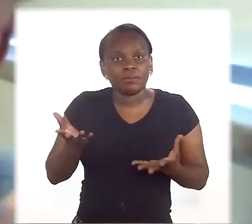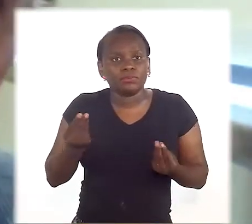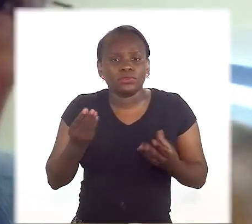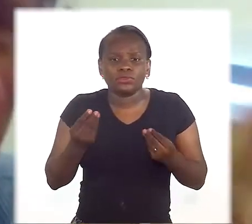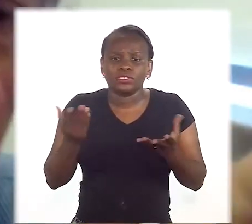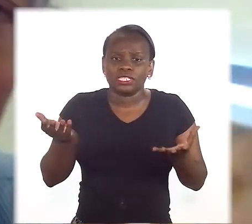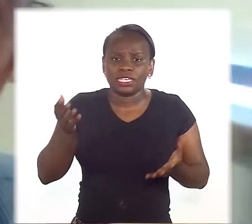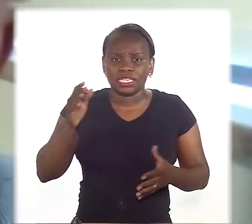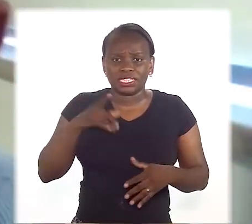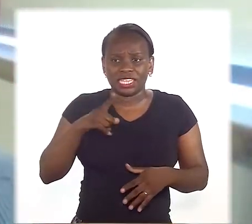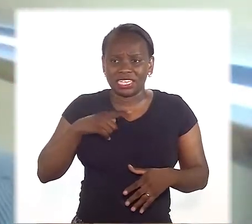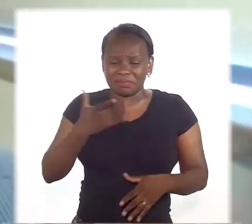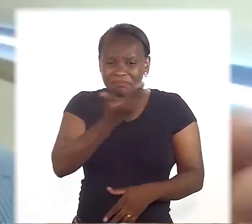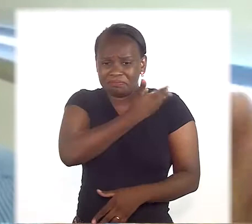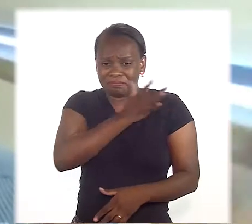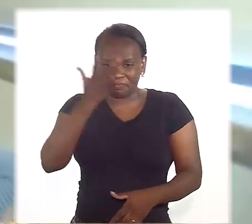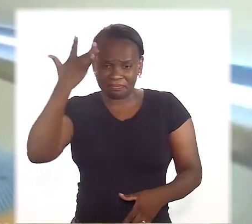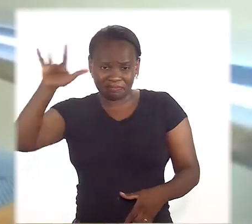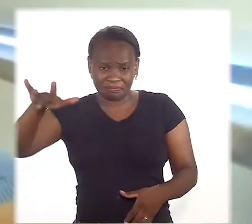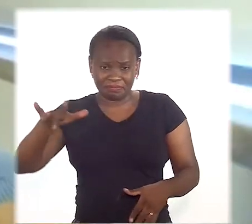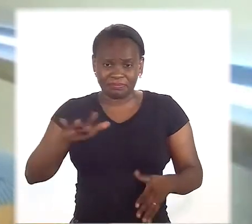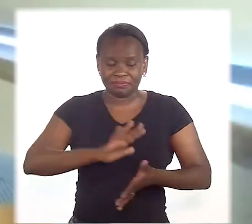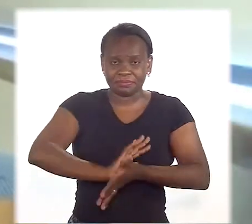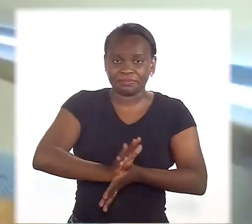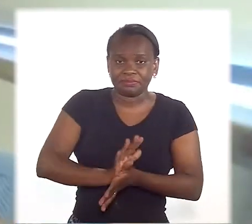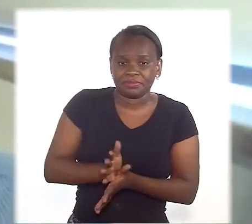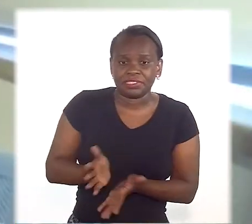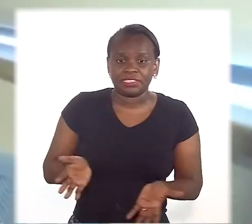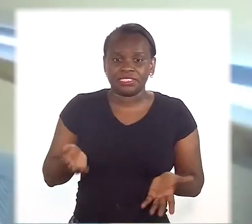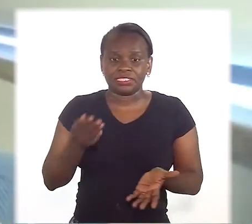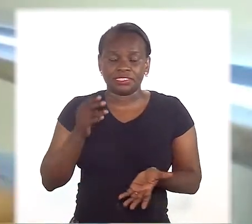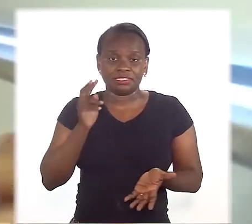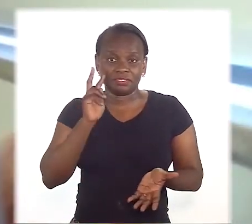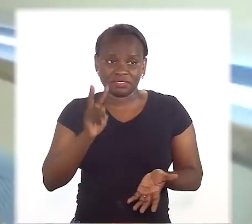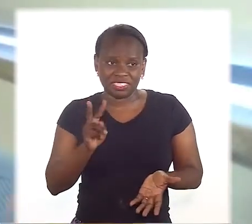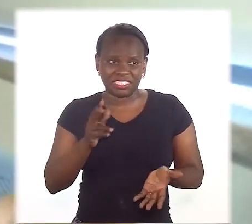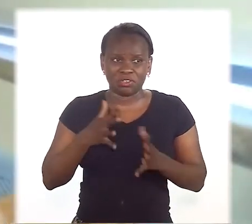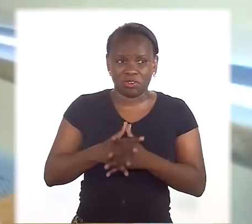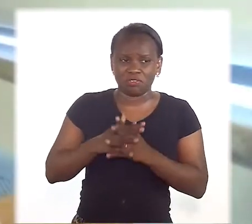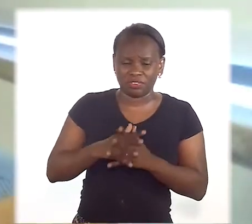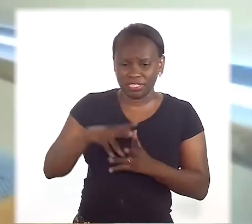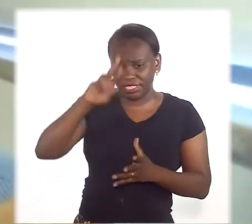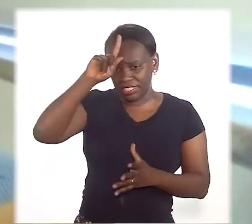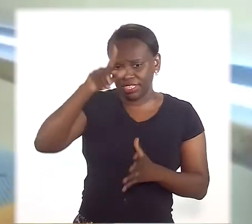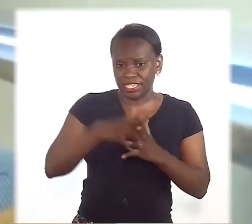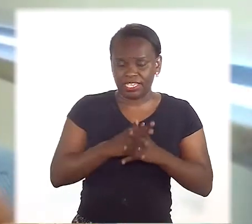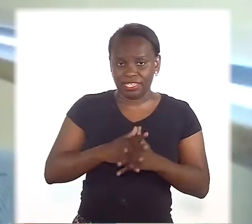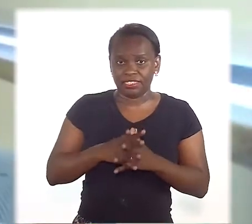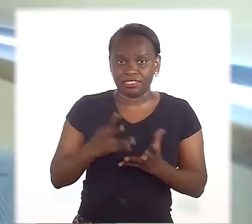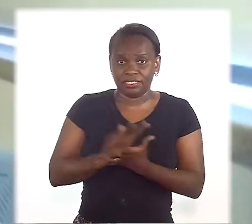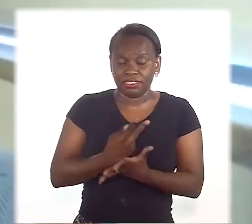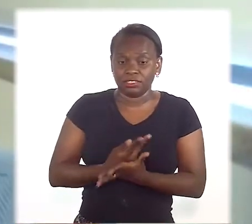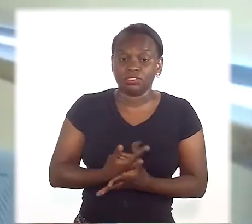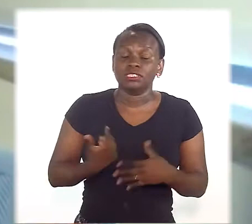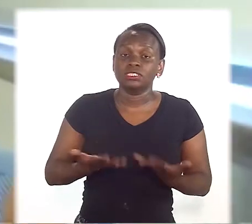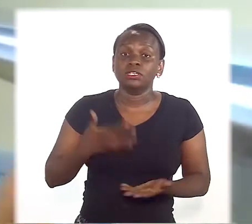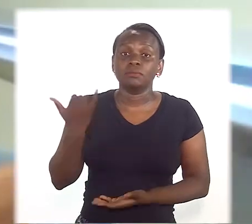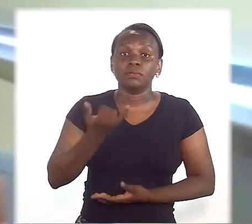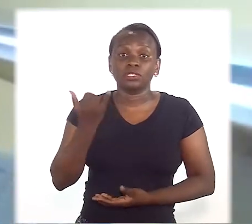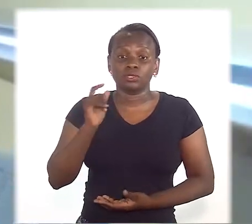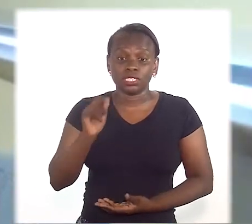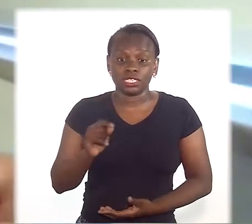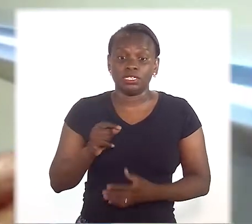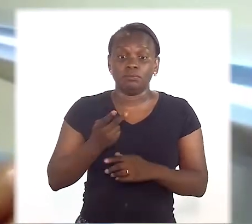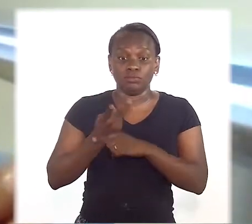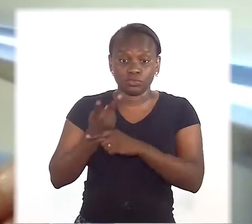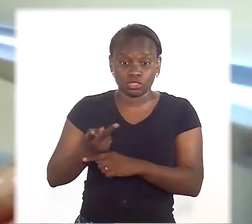sim muitas vezes são baseados em preconceitos, em visões distorcidas, então, o importante é